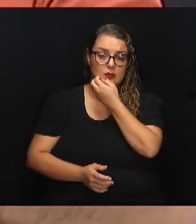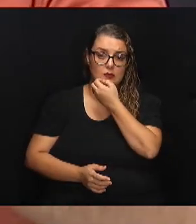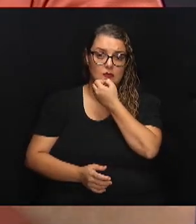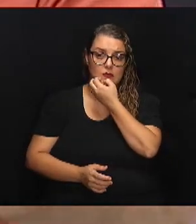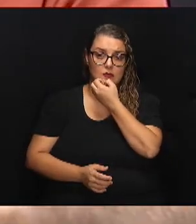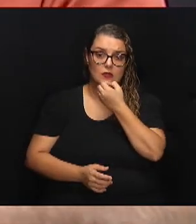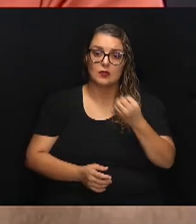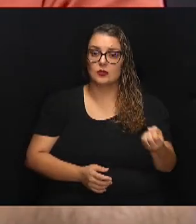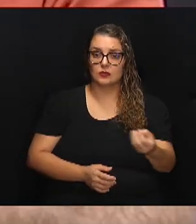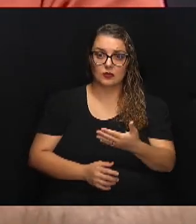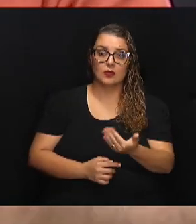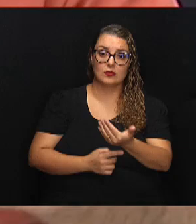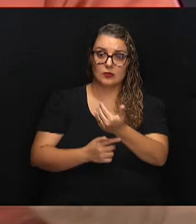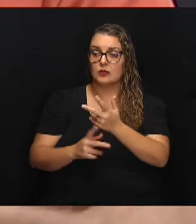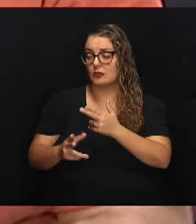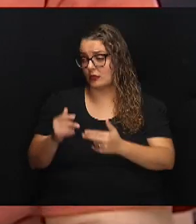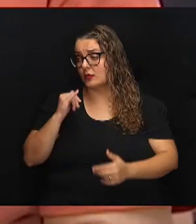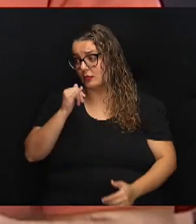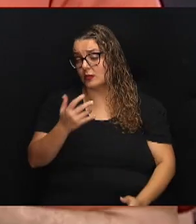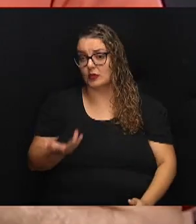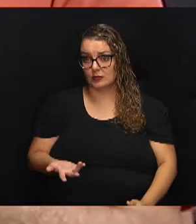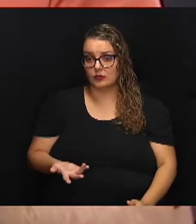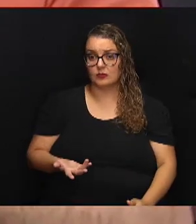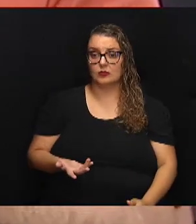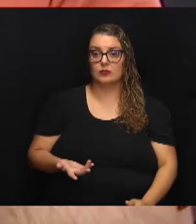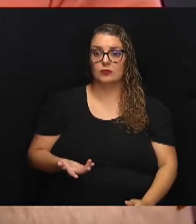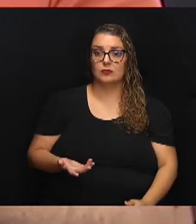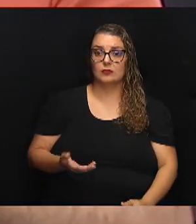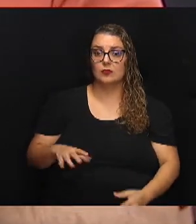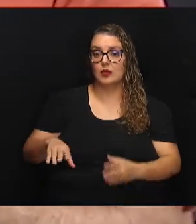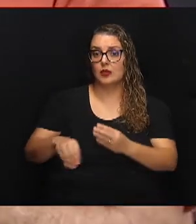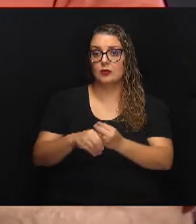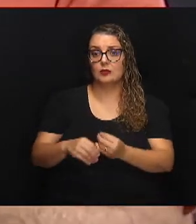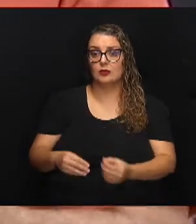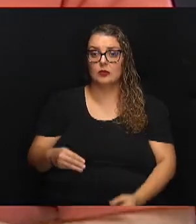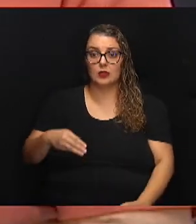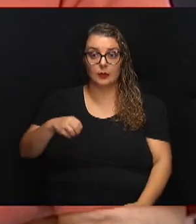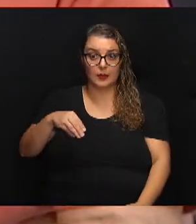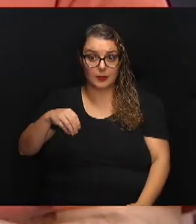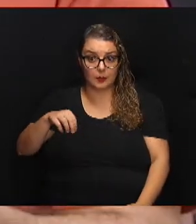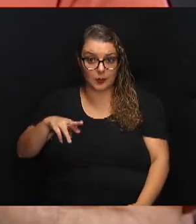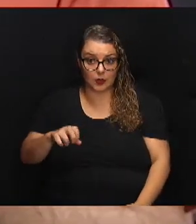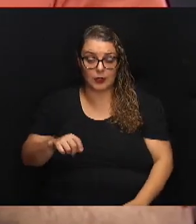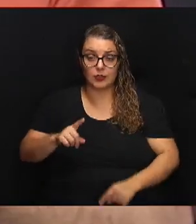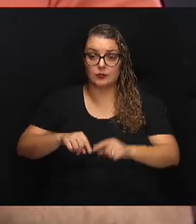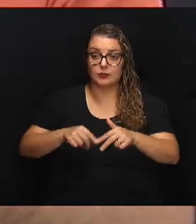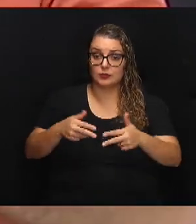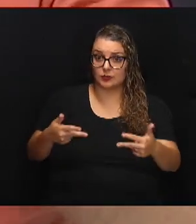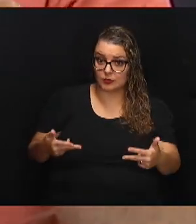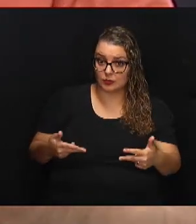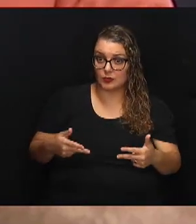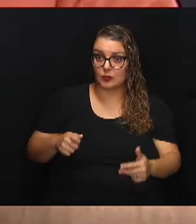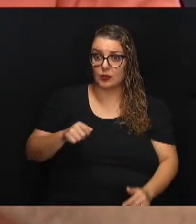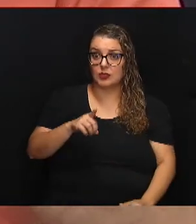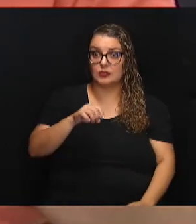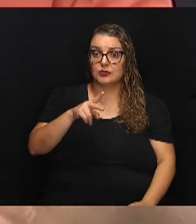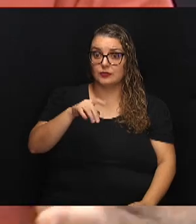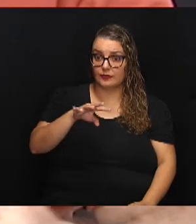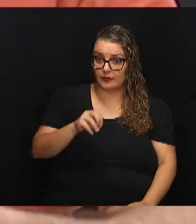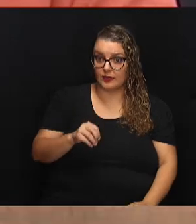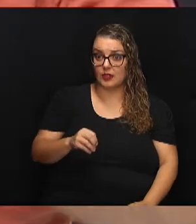novas tecnologias, como você citou. Então, o incremento da memória, dos equipamentos, o advento, a chegada